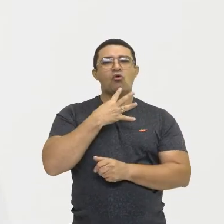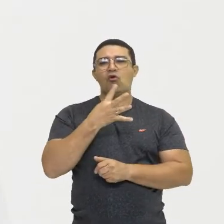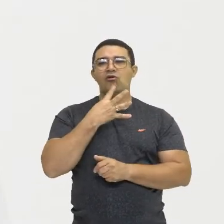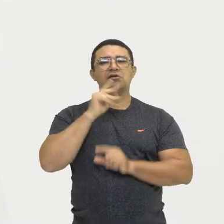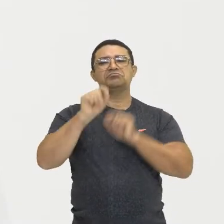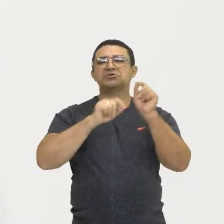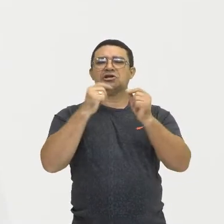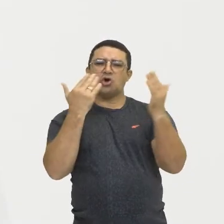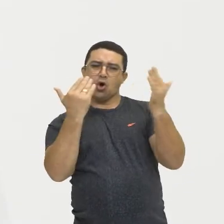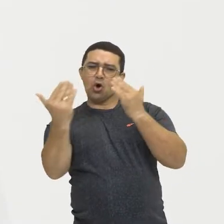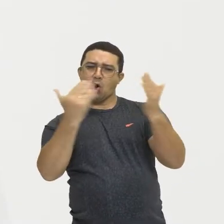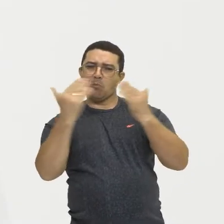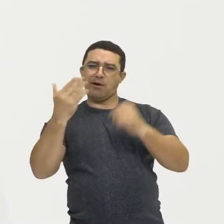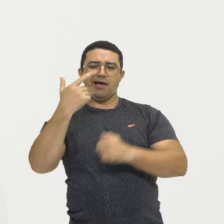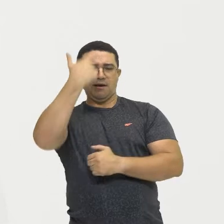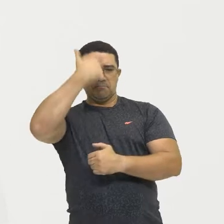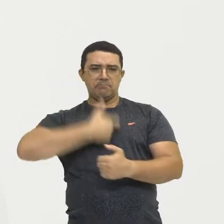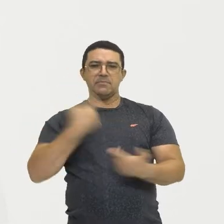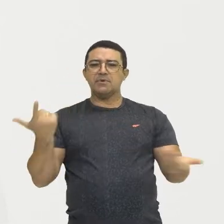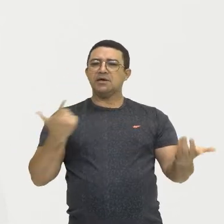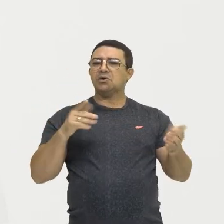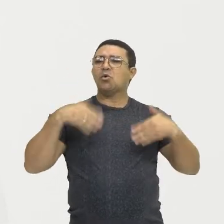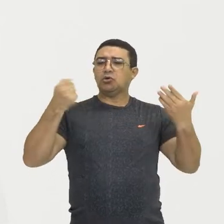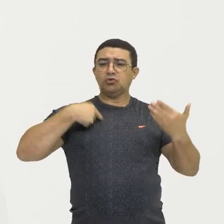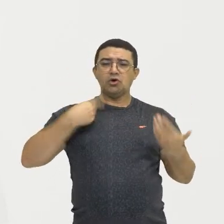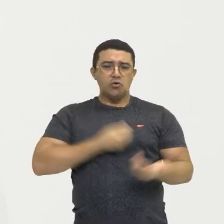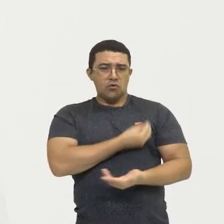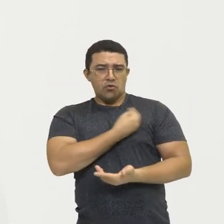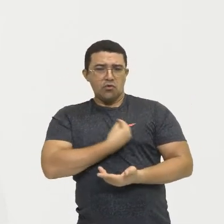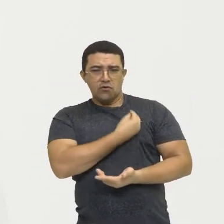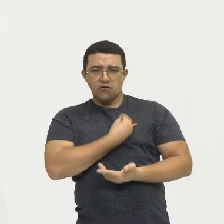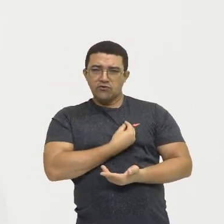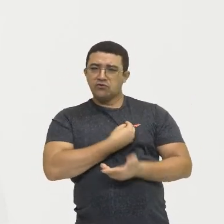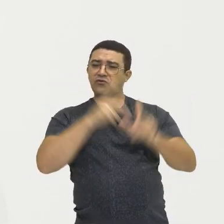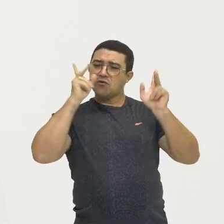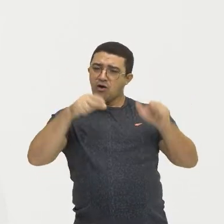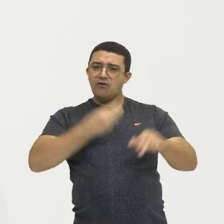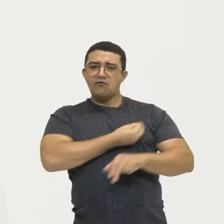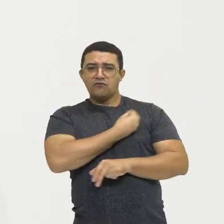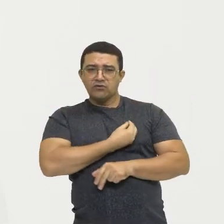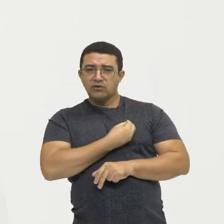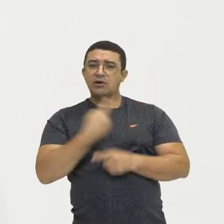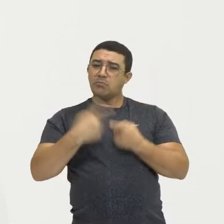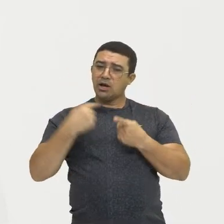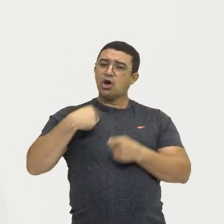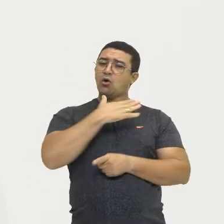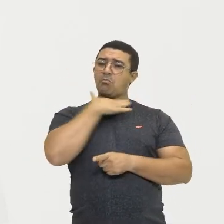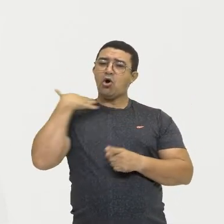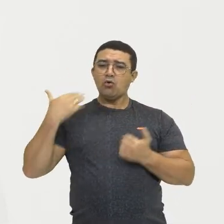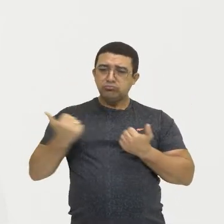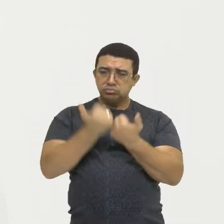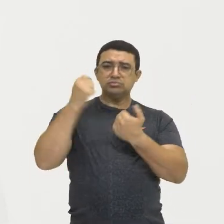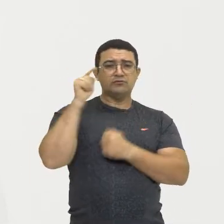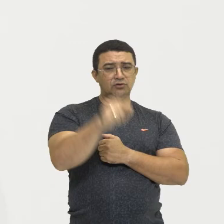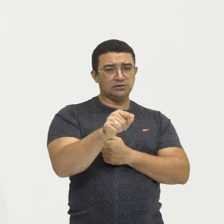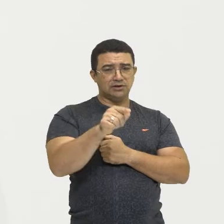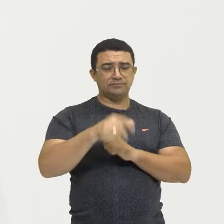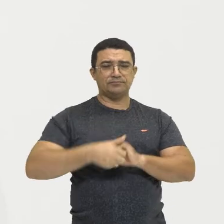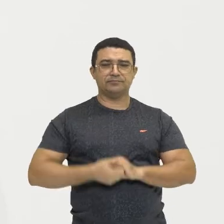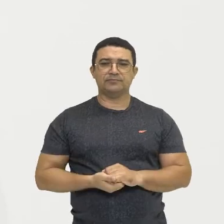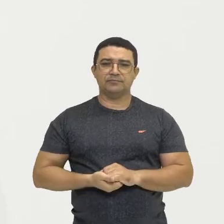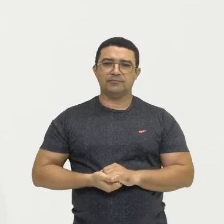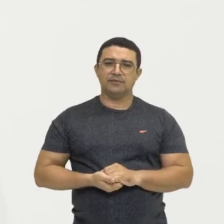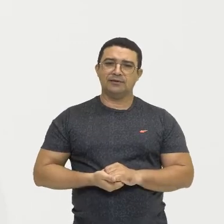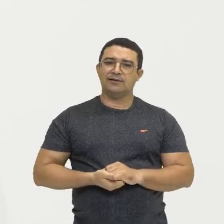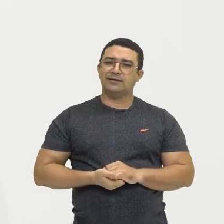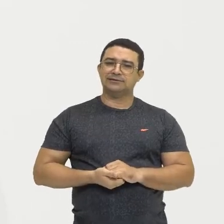conheço quem se compare a mim, enquanto eu vivo como vivo. Pois eu morro por vós, por você, né? Aí ele deixou por